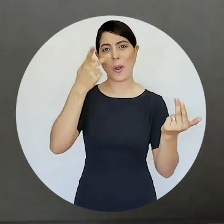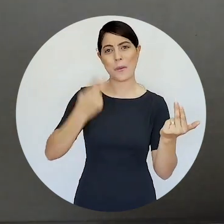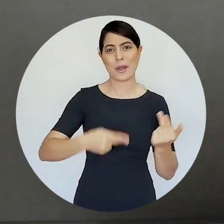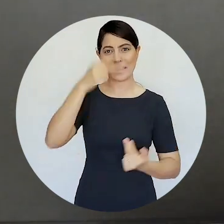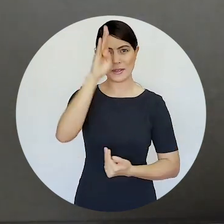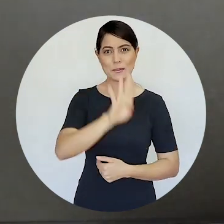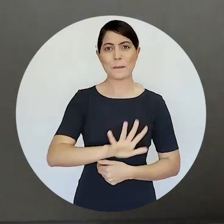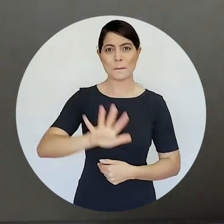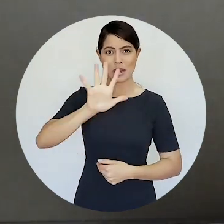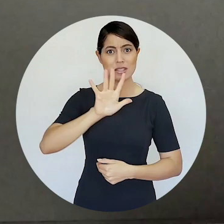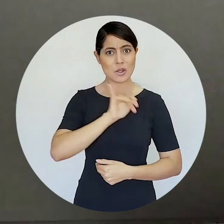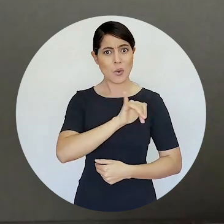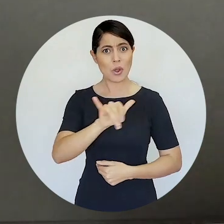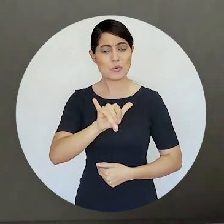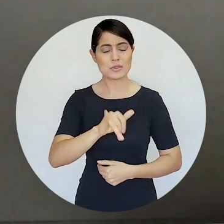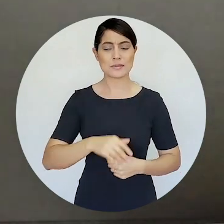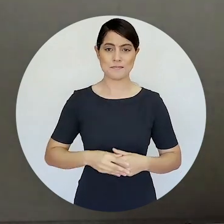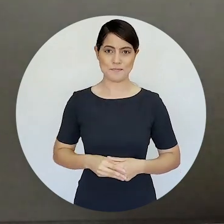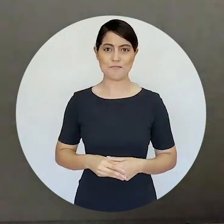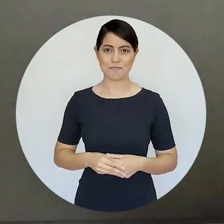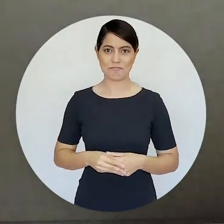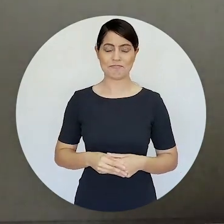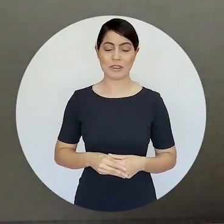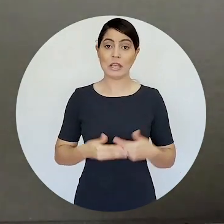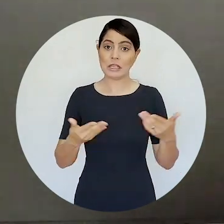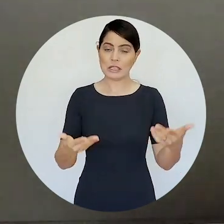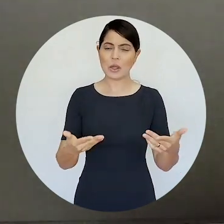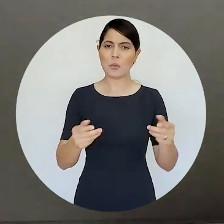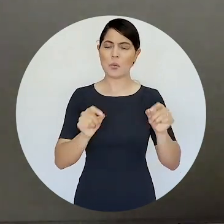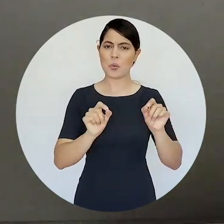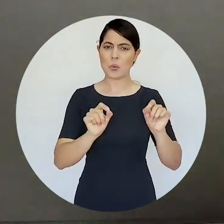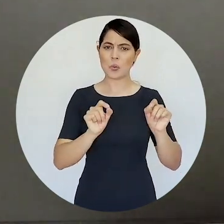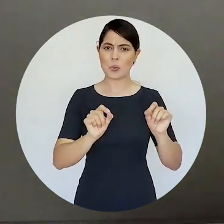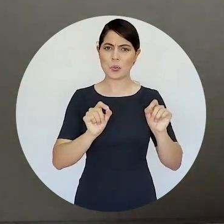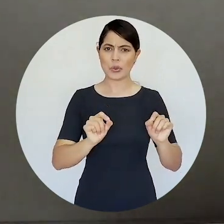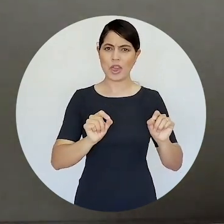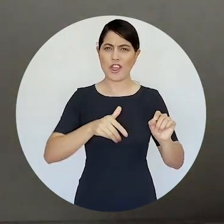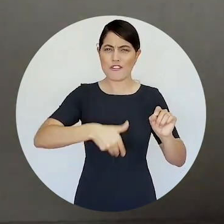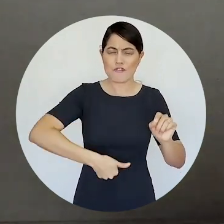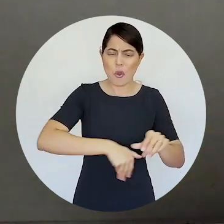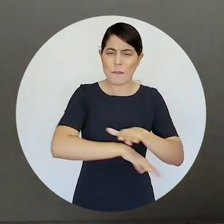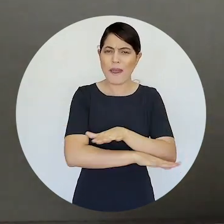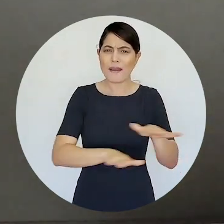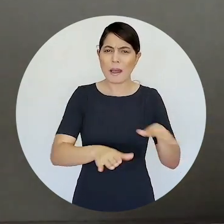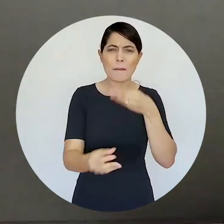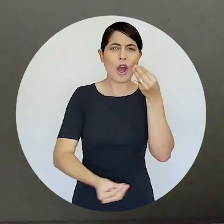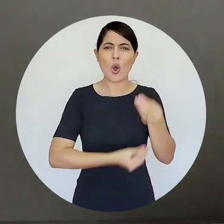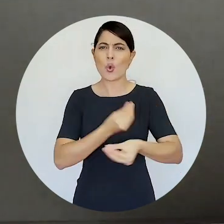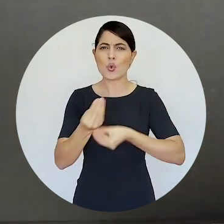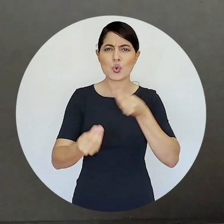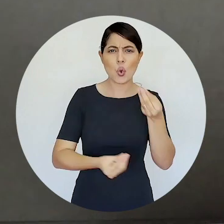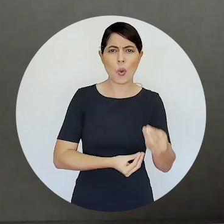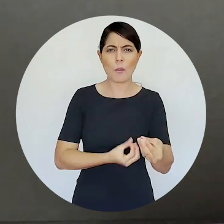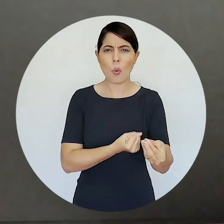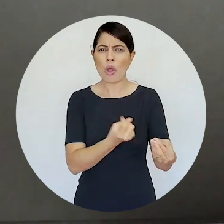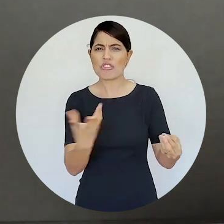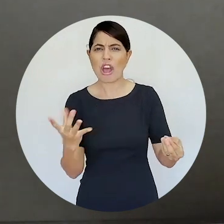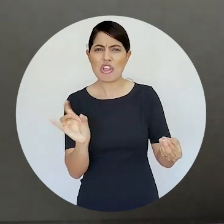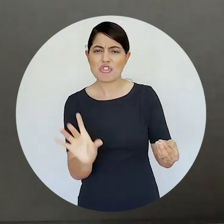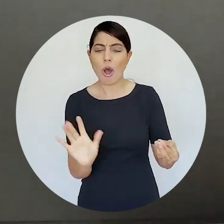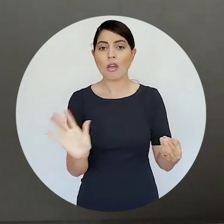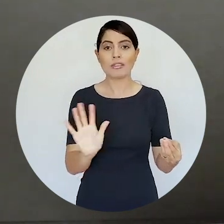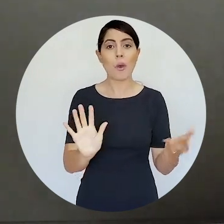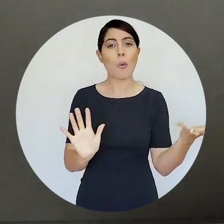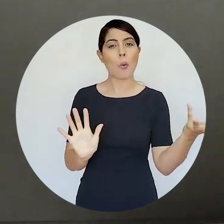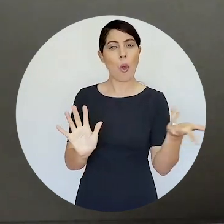nosso ordenamento jurídico brasileiro prevê, ou seja, que a fome zero seja pensada numa produção de alimentos não